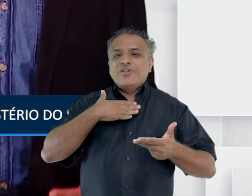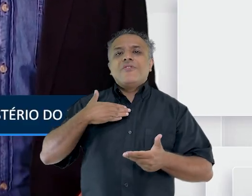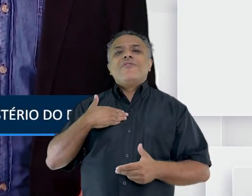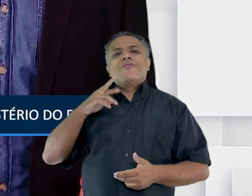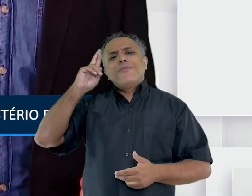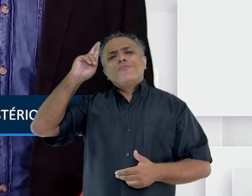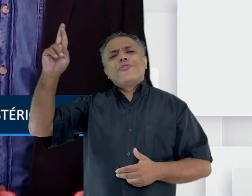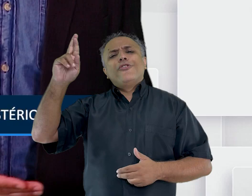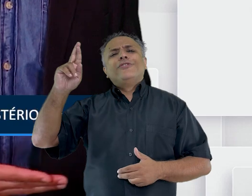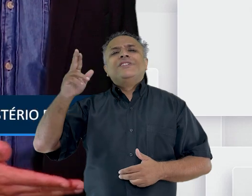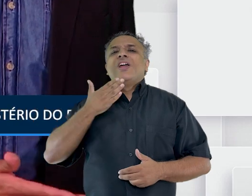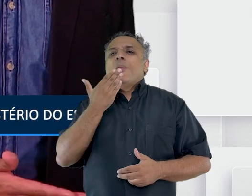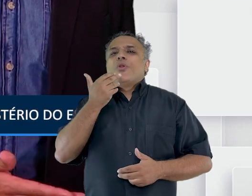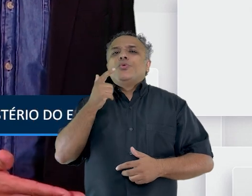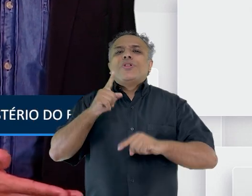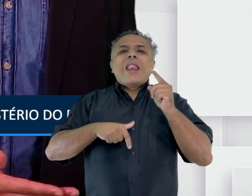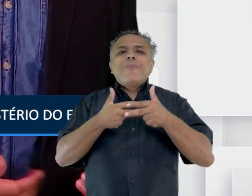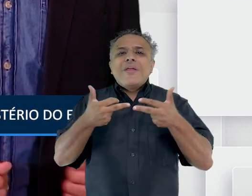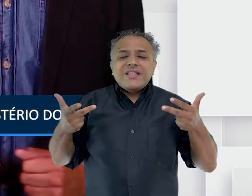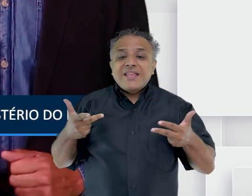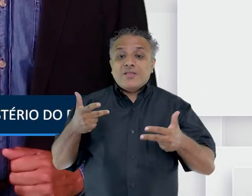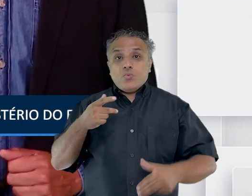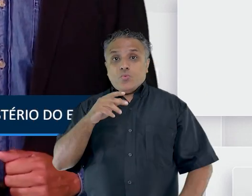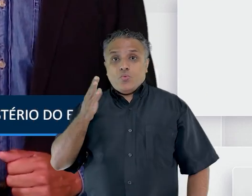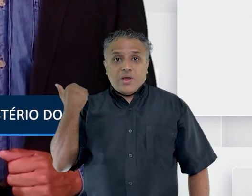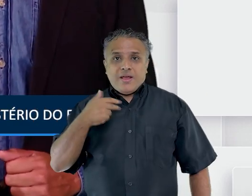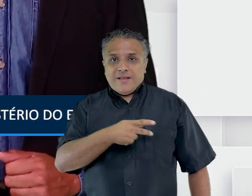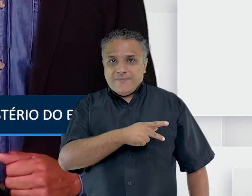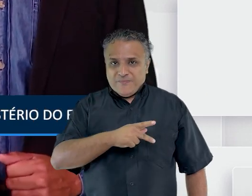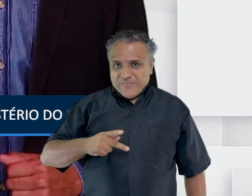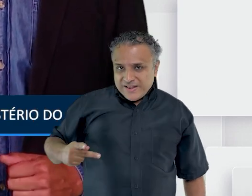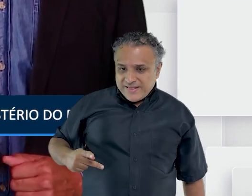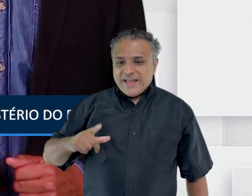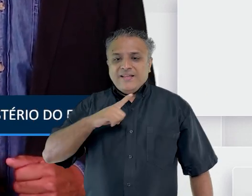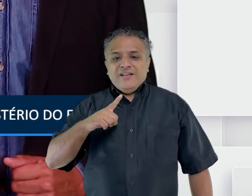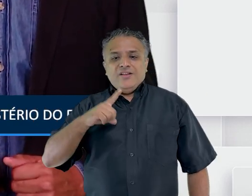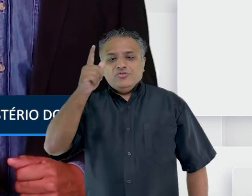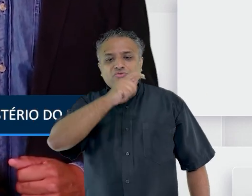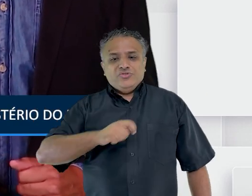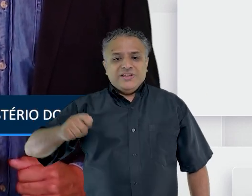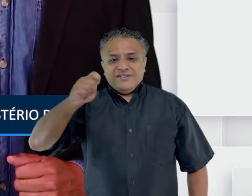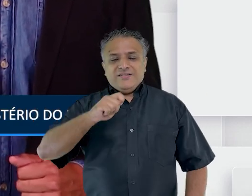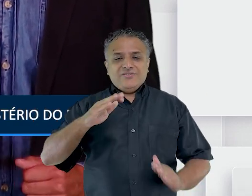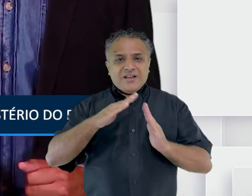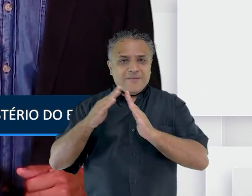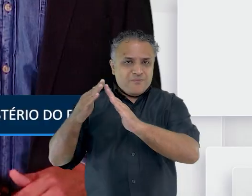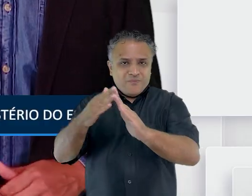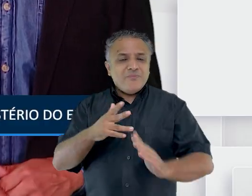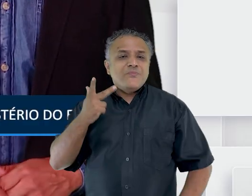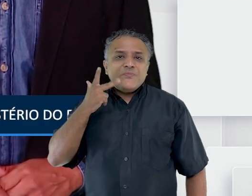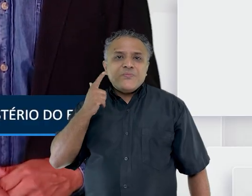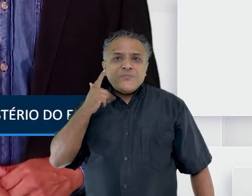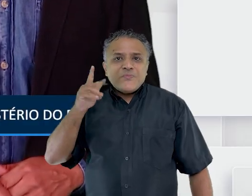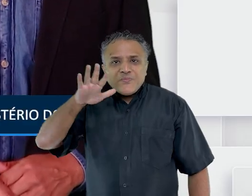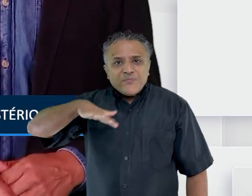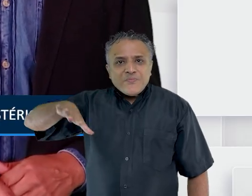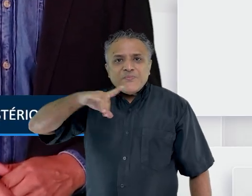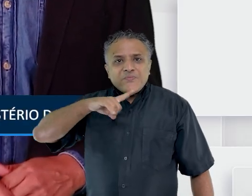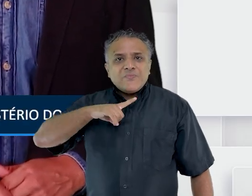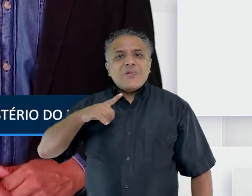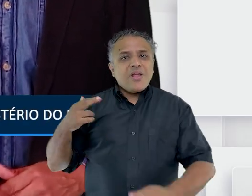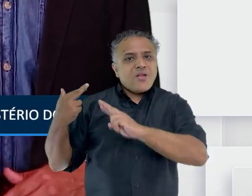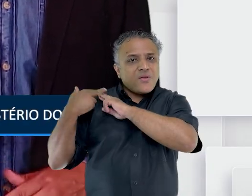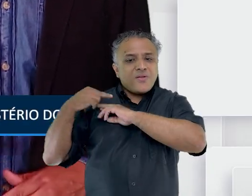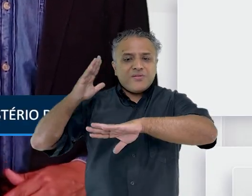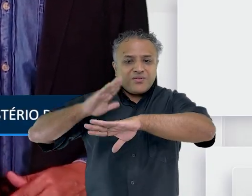produtos alimentícios e o ex-presidente da Federação das Associações de Moradores do Piauí, responsável pela